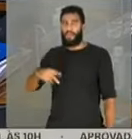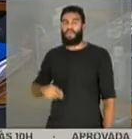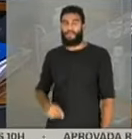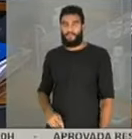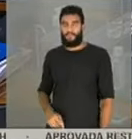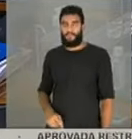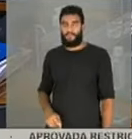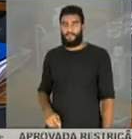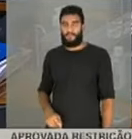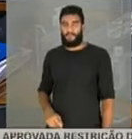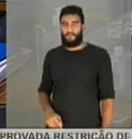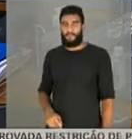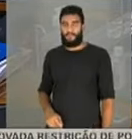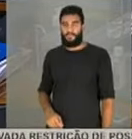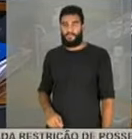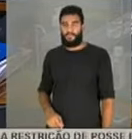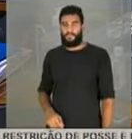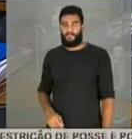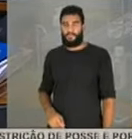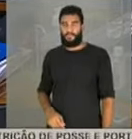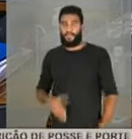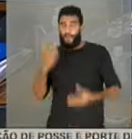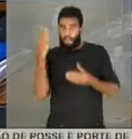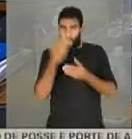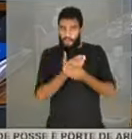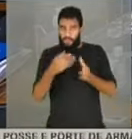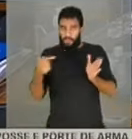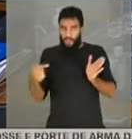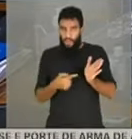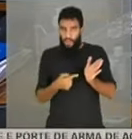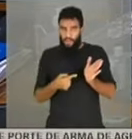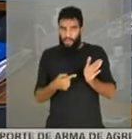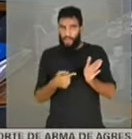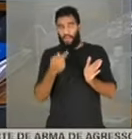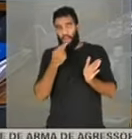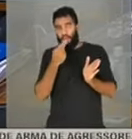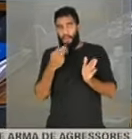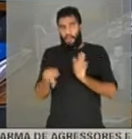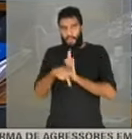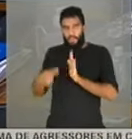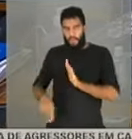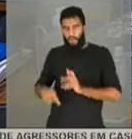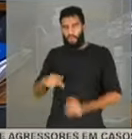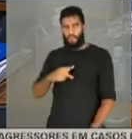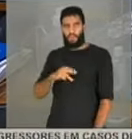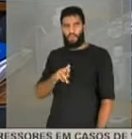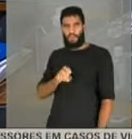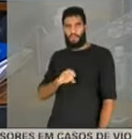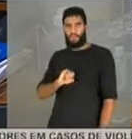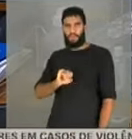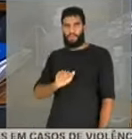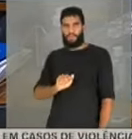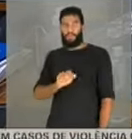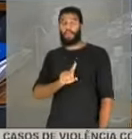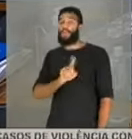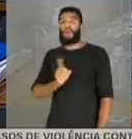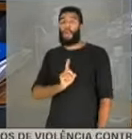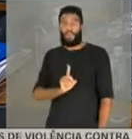Esse processo, alguém poderia dizer que é o processo da Precisa? Não. É o processo da